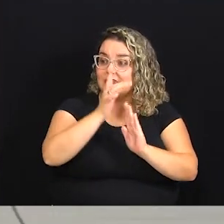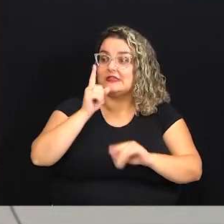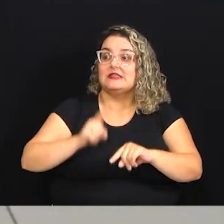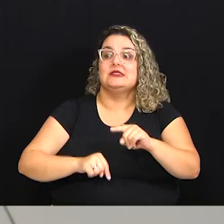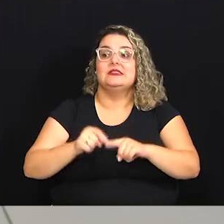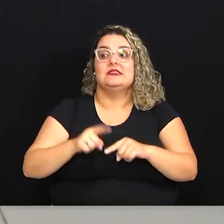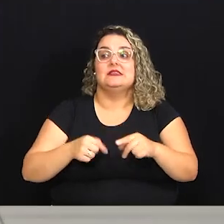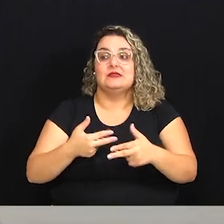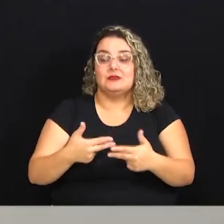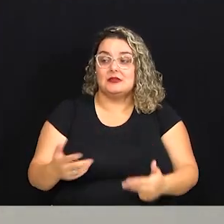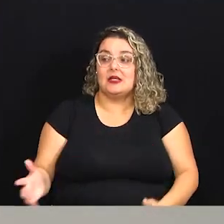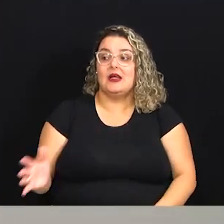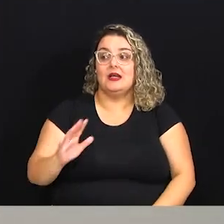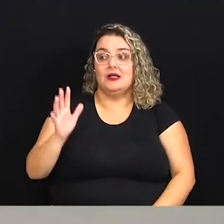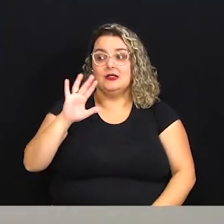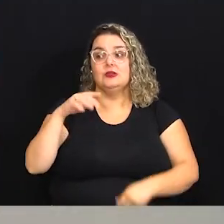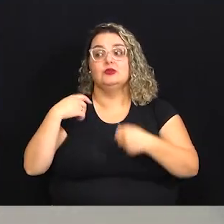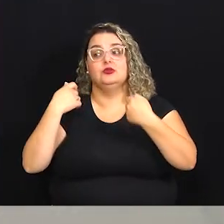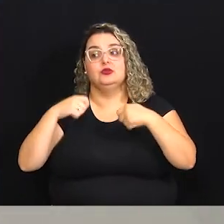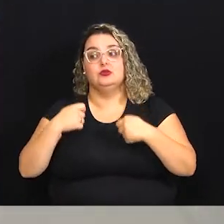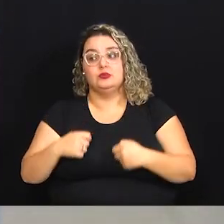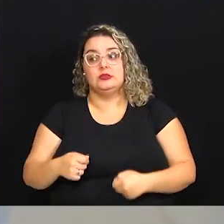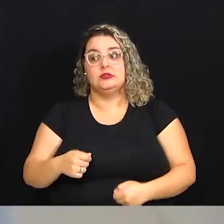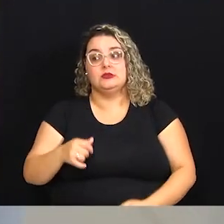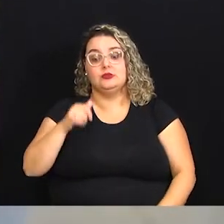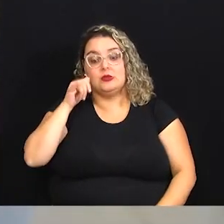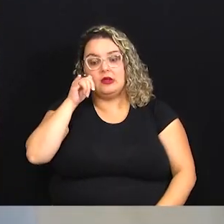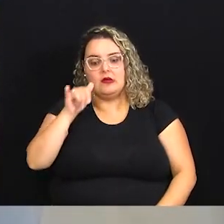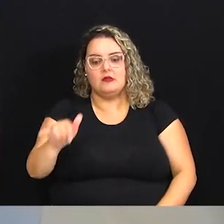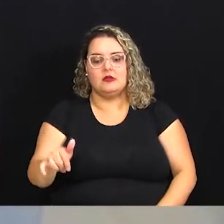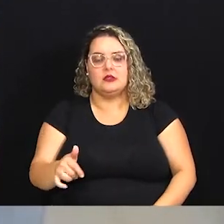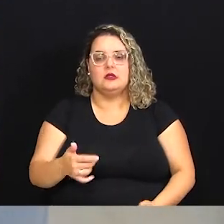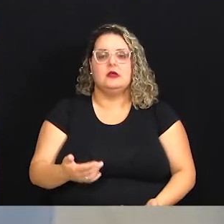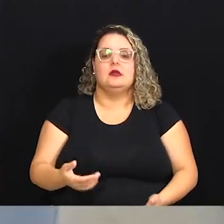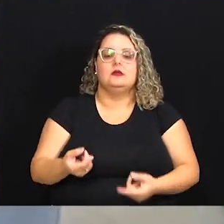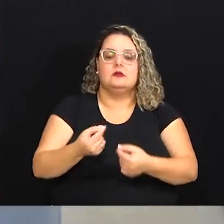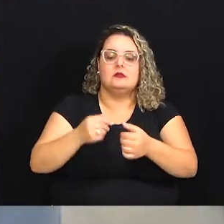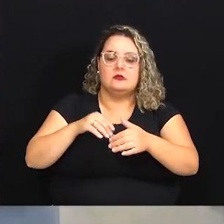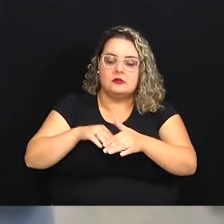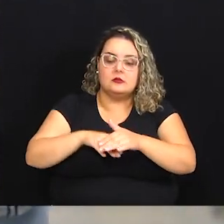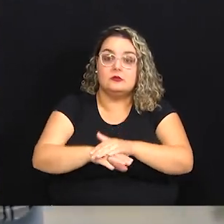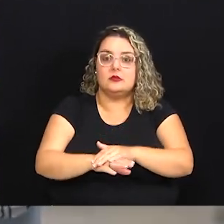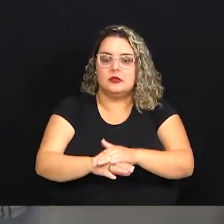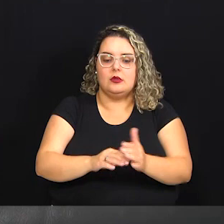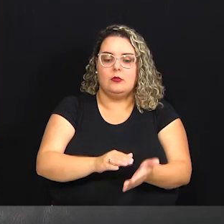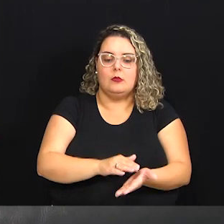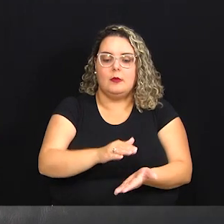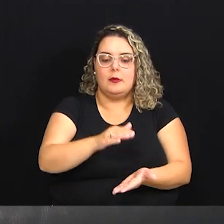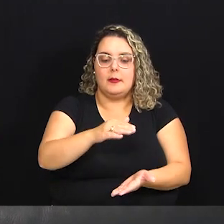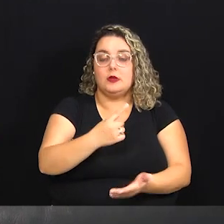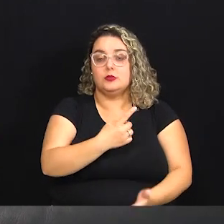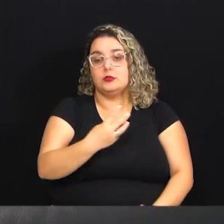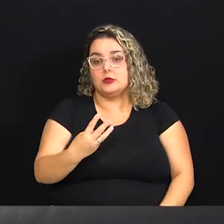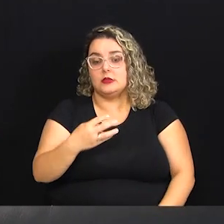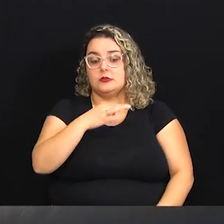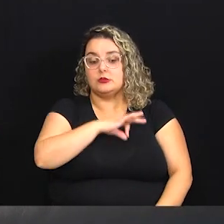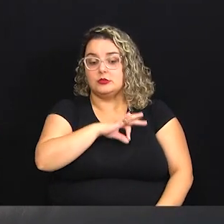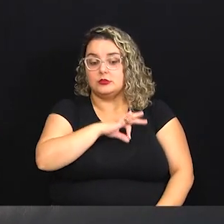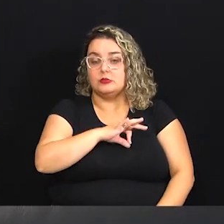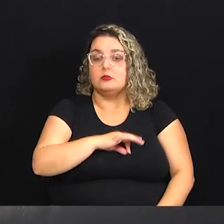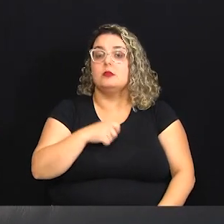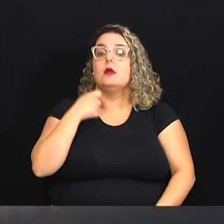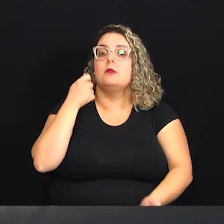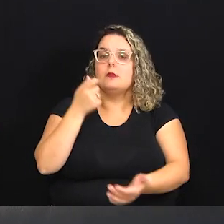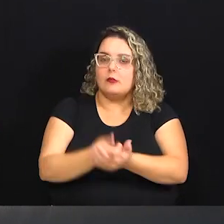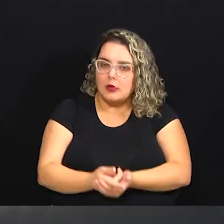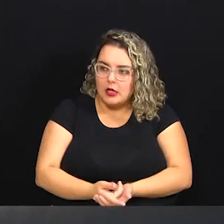materiais estarão mais caros. Eu preciso me prevenir, eu preciso guardar parte dos meus recursos do 13º para